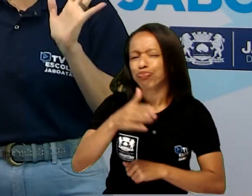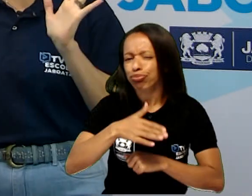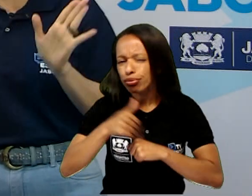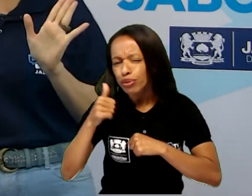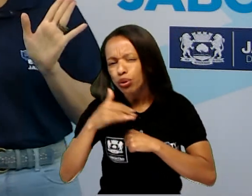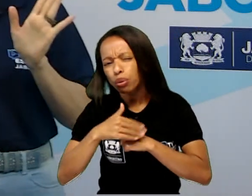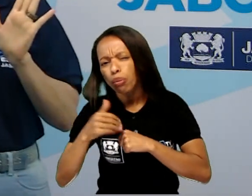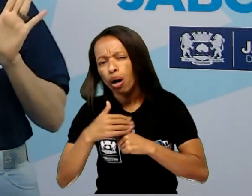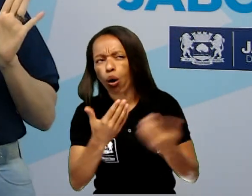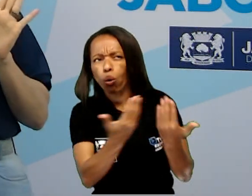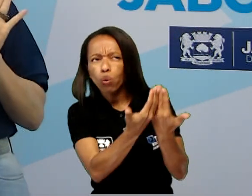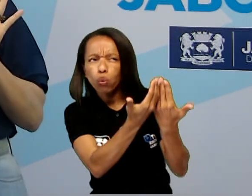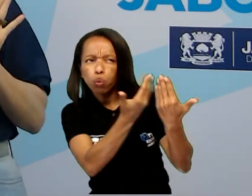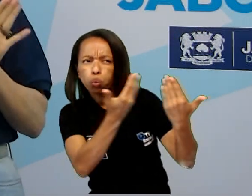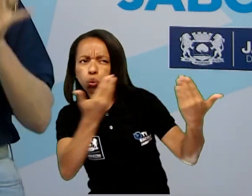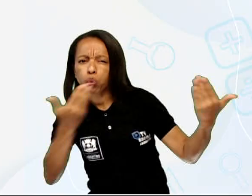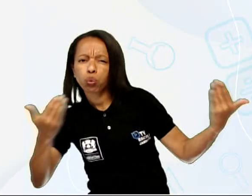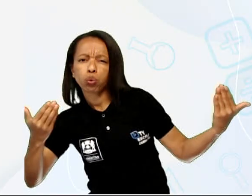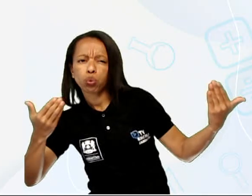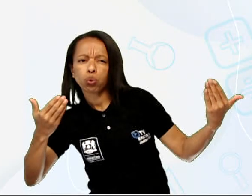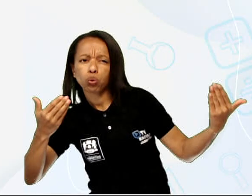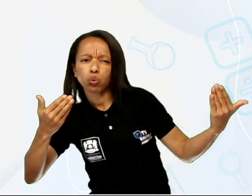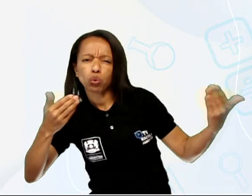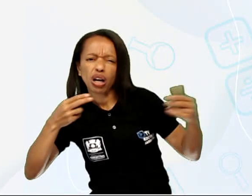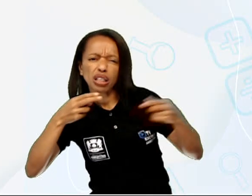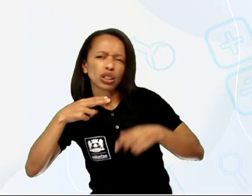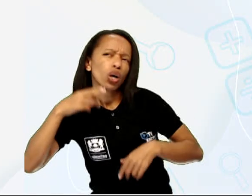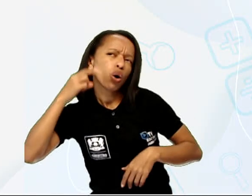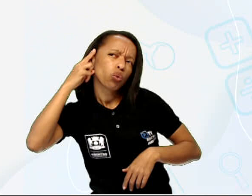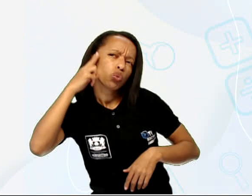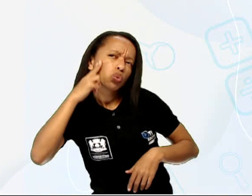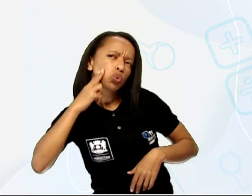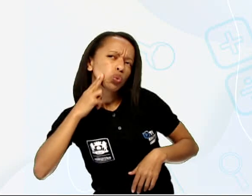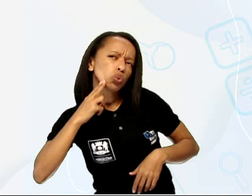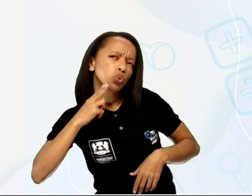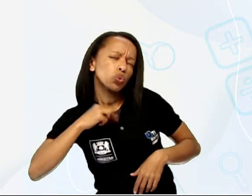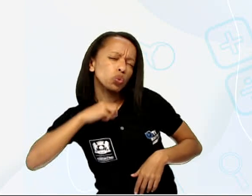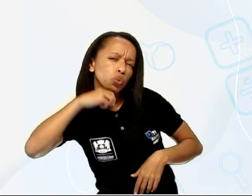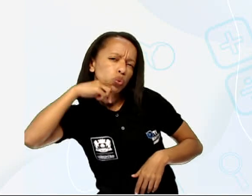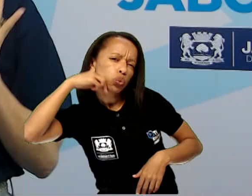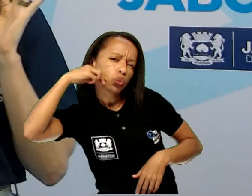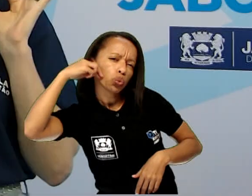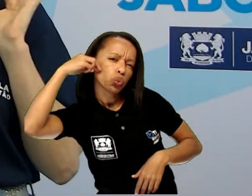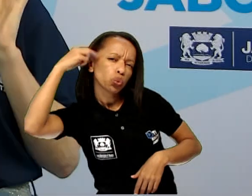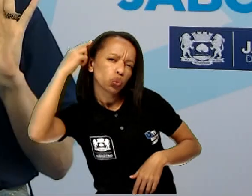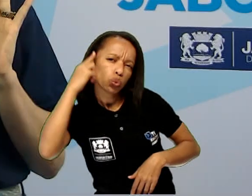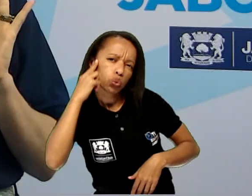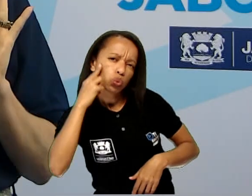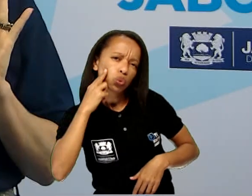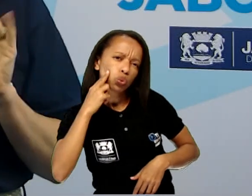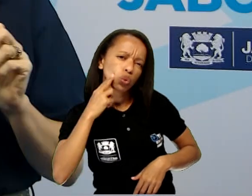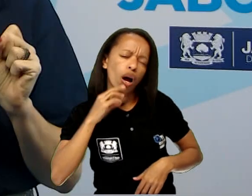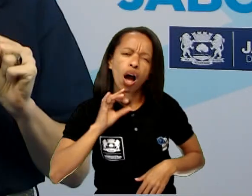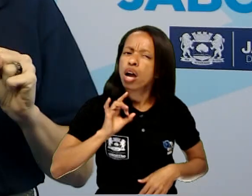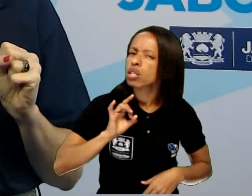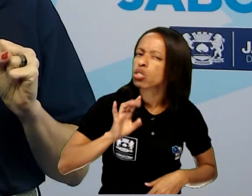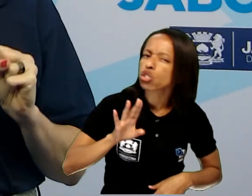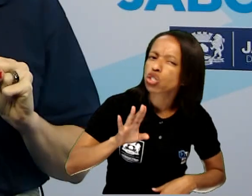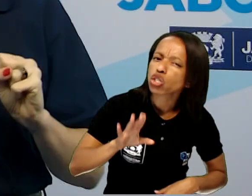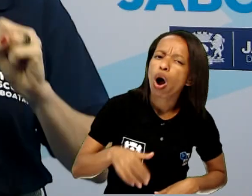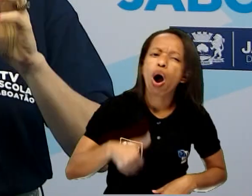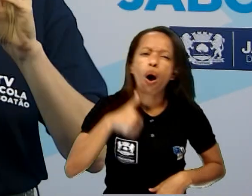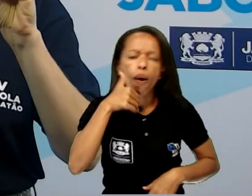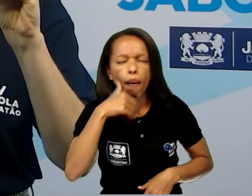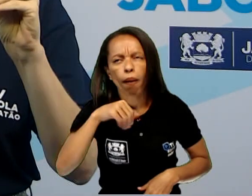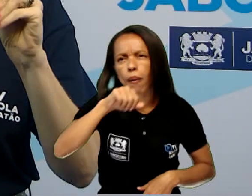longe, corram de gilete de barbear. Gilete, estojo de barbear é para o papai e para a mamãe. Não seja curioso